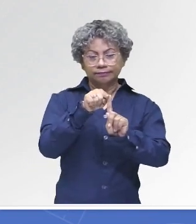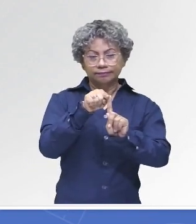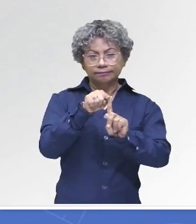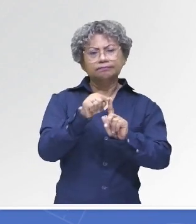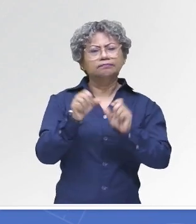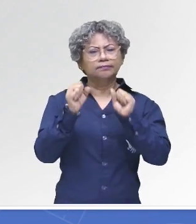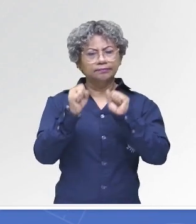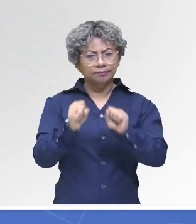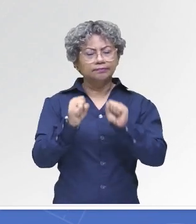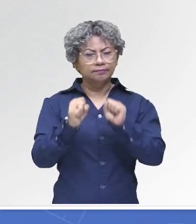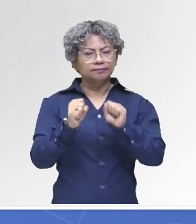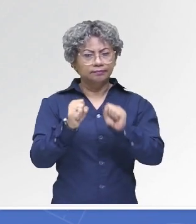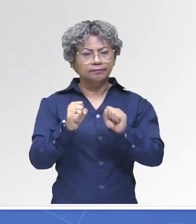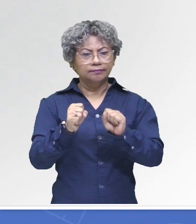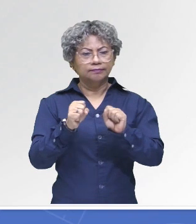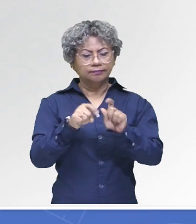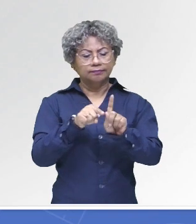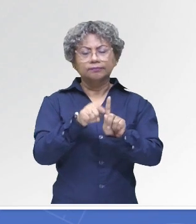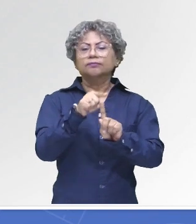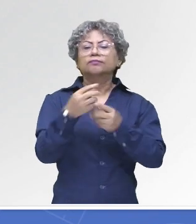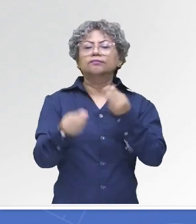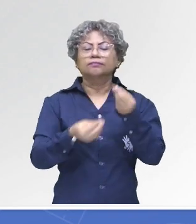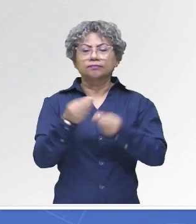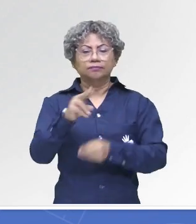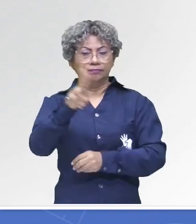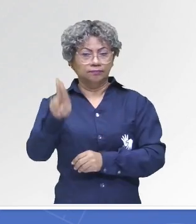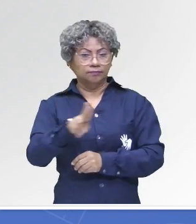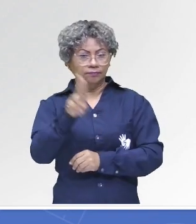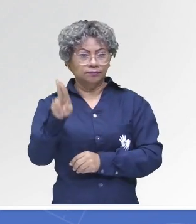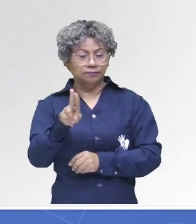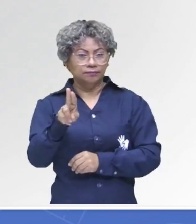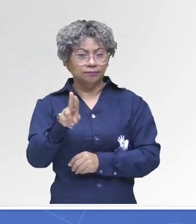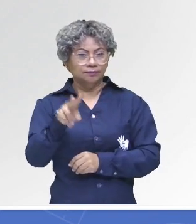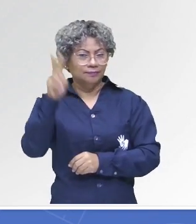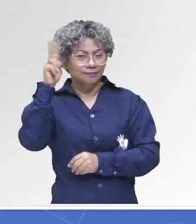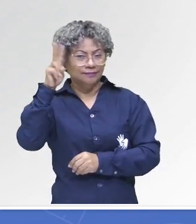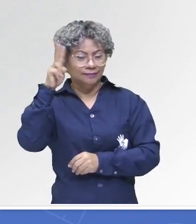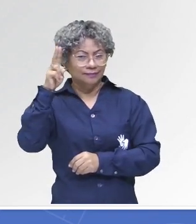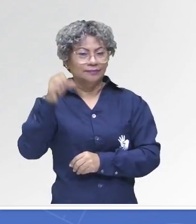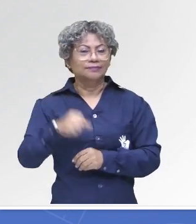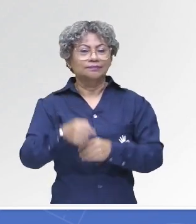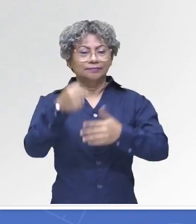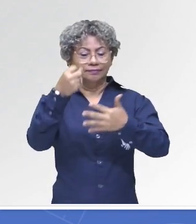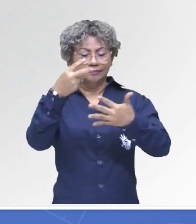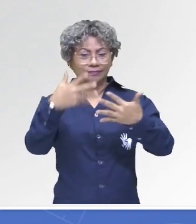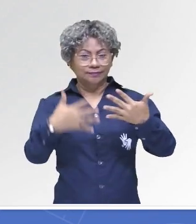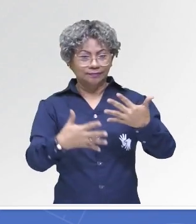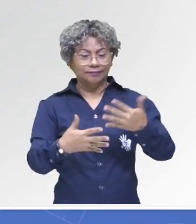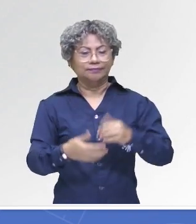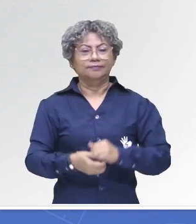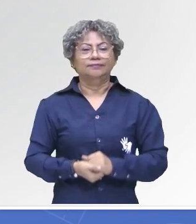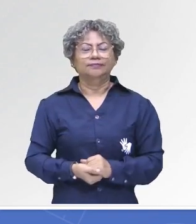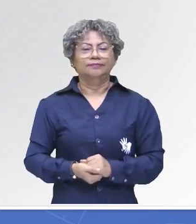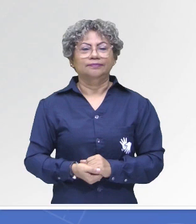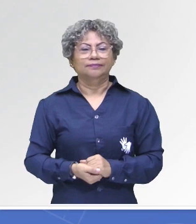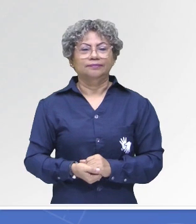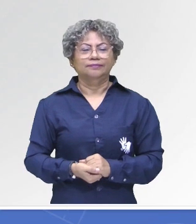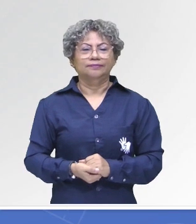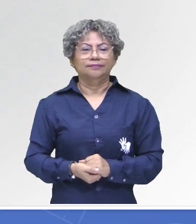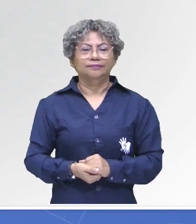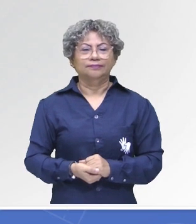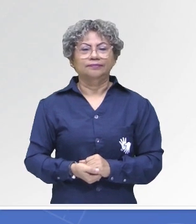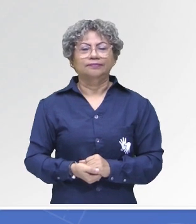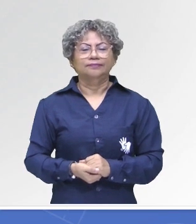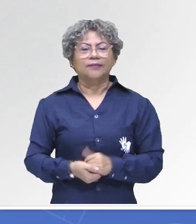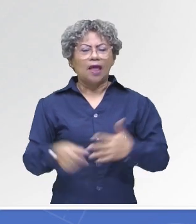determinar uma temperatura em Fahrenheit. Como? Utilizando aquela nossa equação. Vamos para um exemplo. Olha só, no exemplo